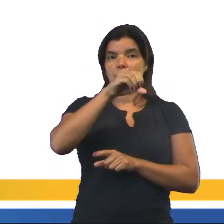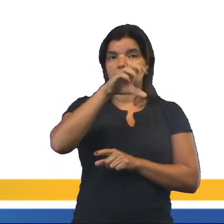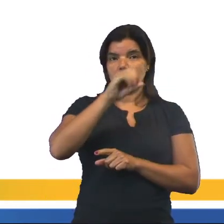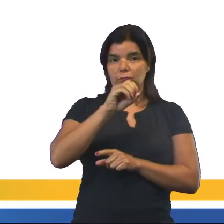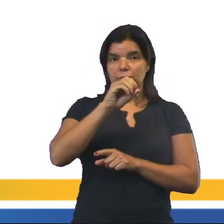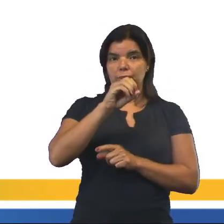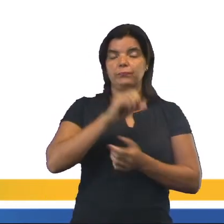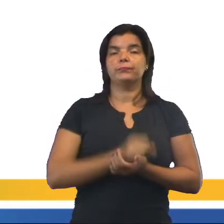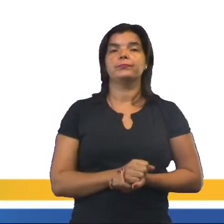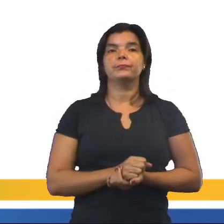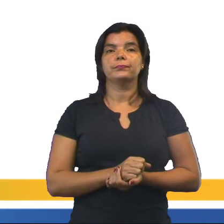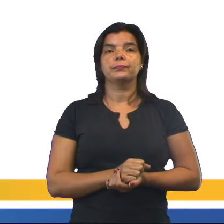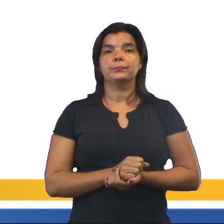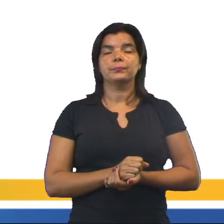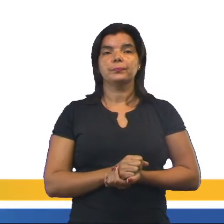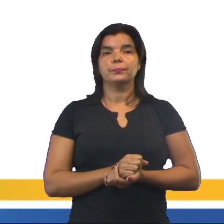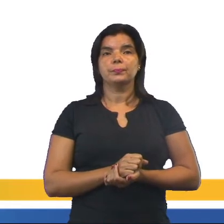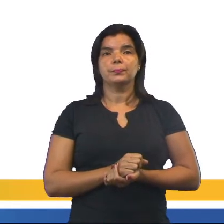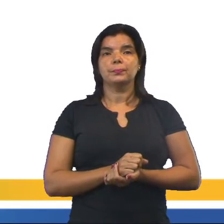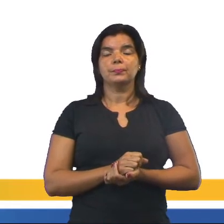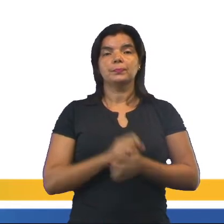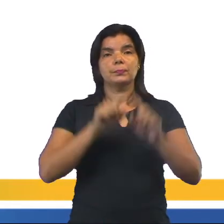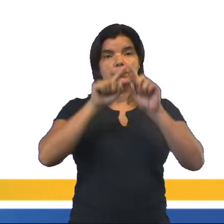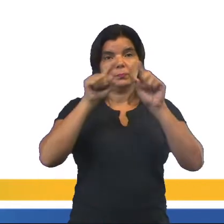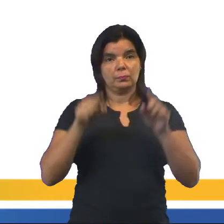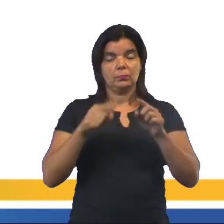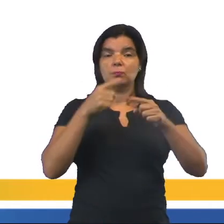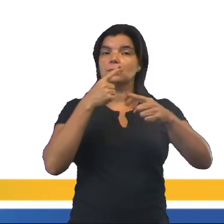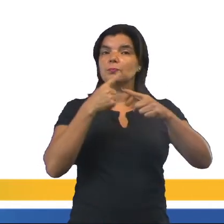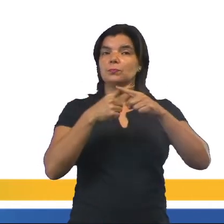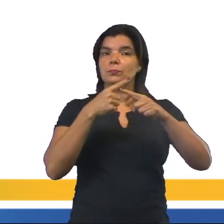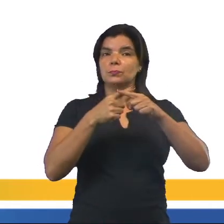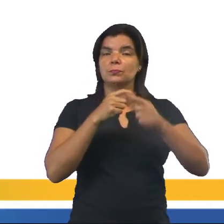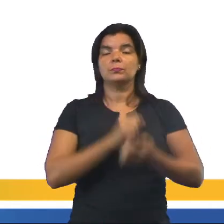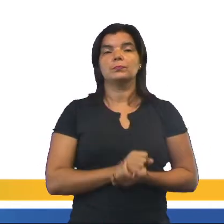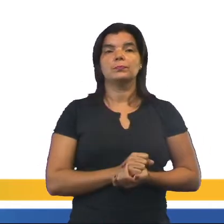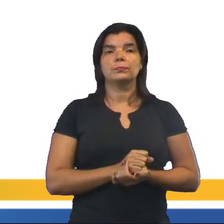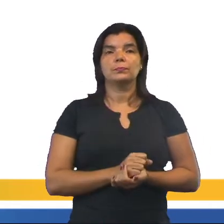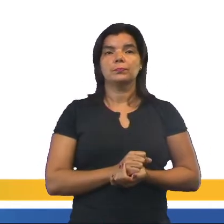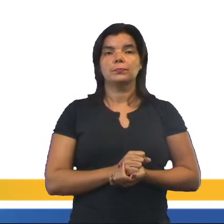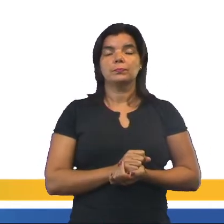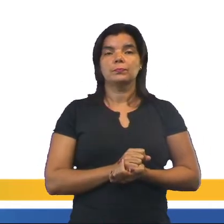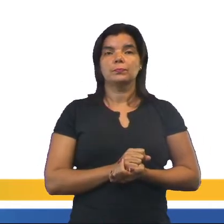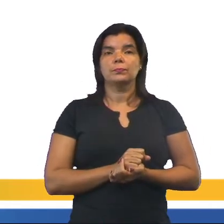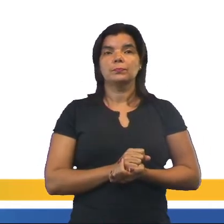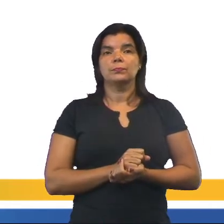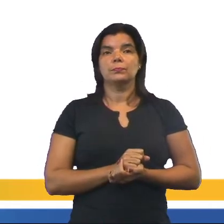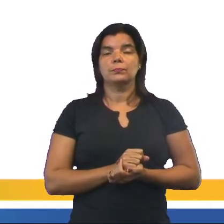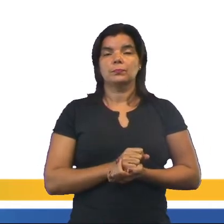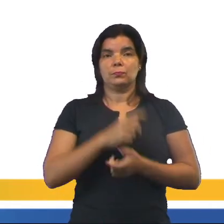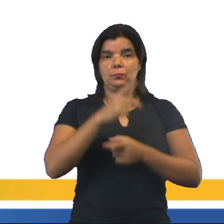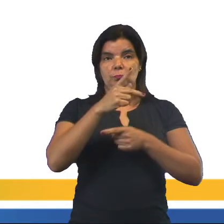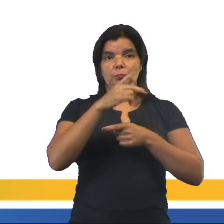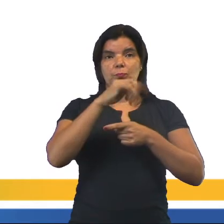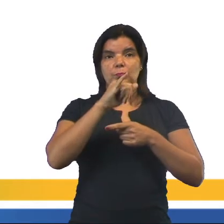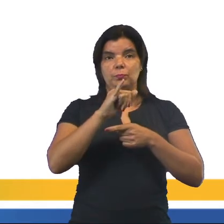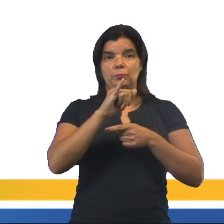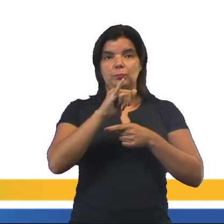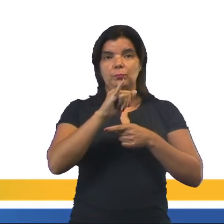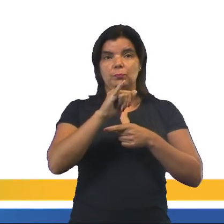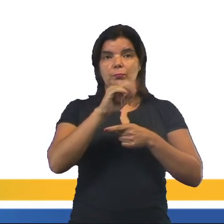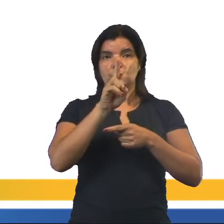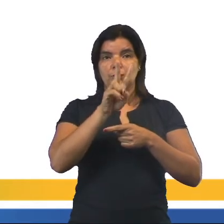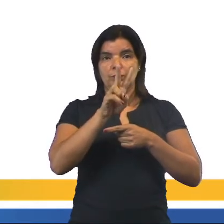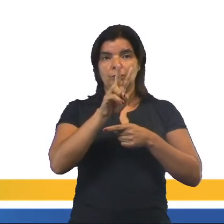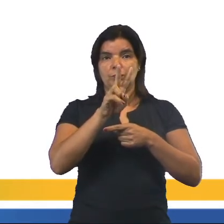graus, como está em parênteses, ele é multiplicado, tá? O ângulo de 90 graus, eu vou ter aí